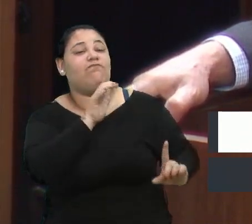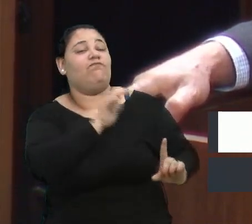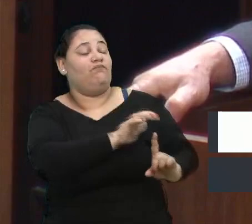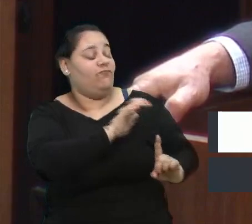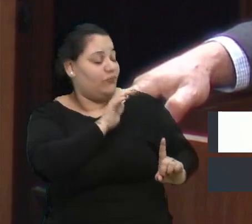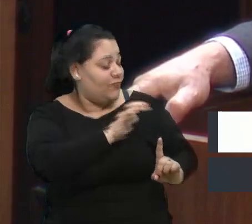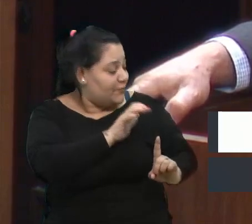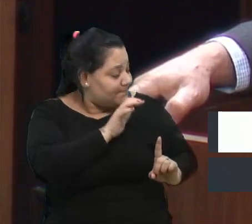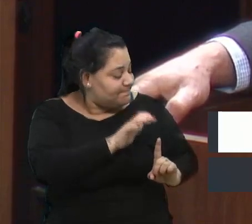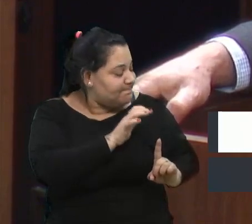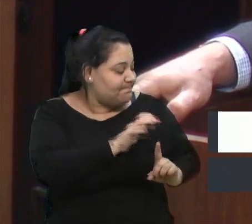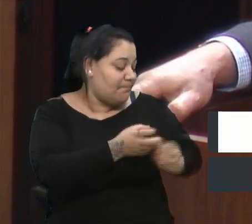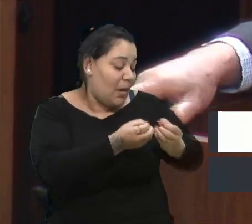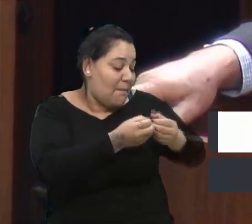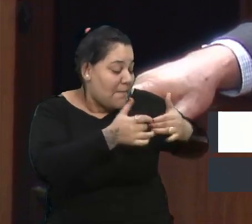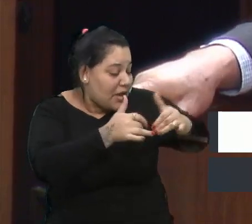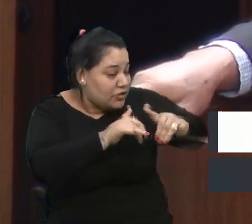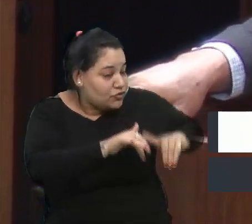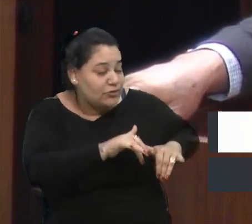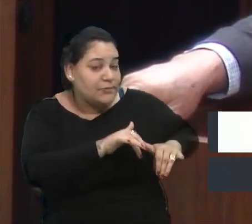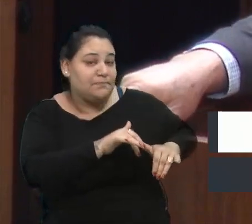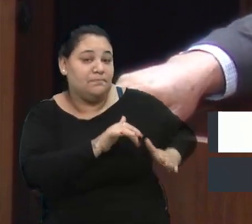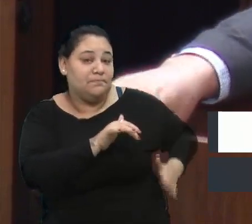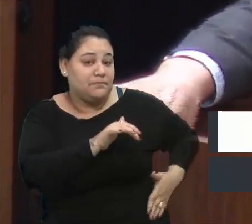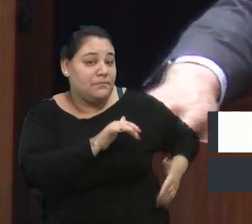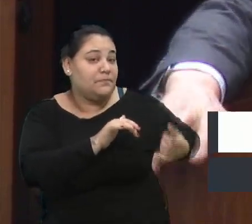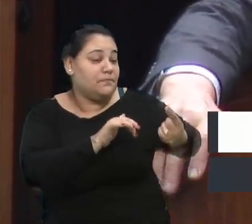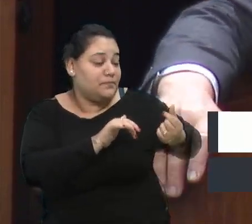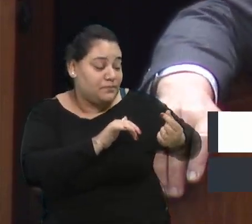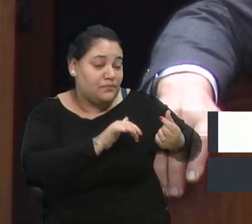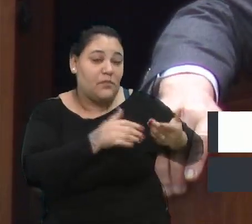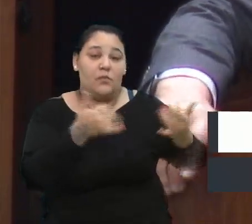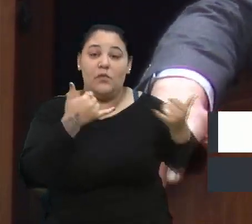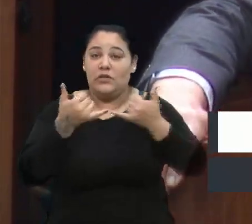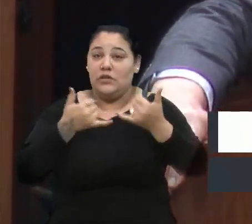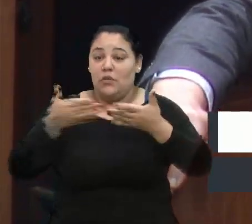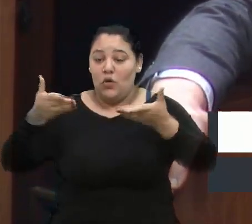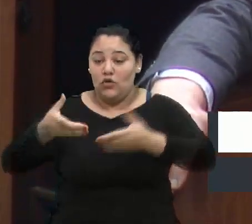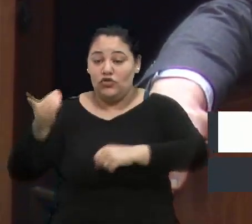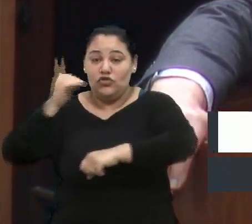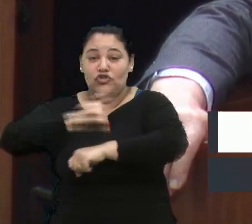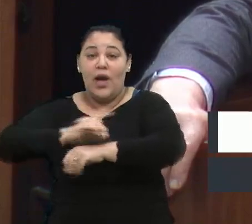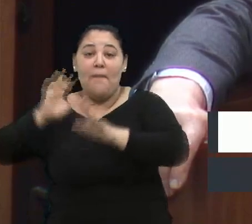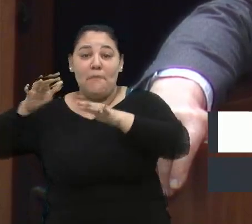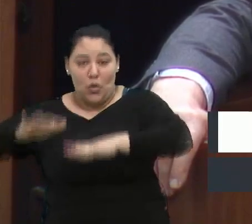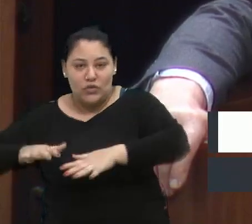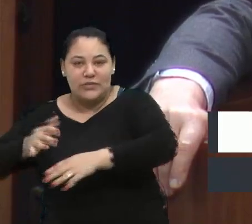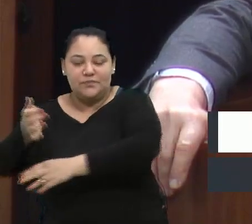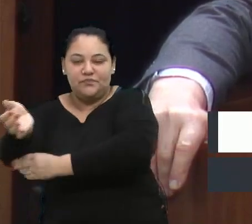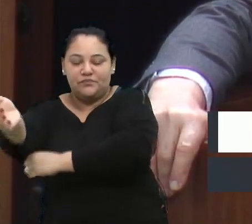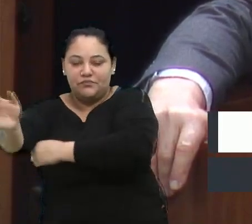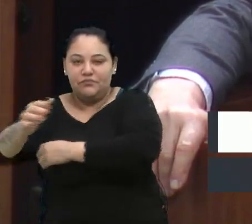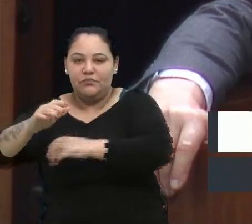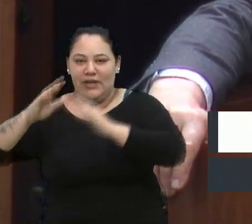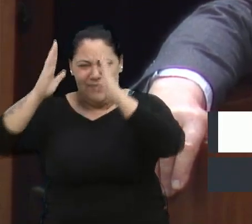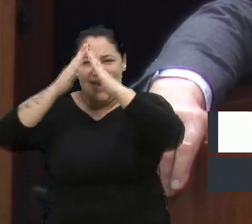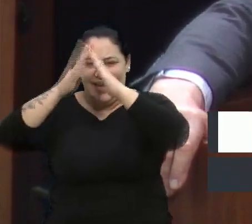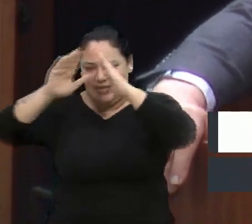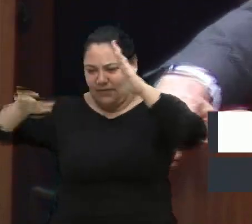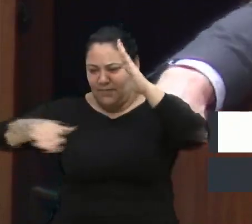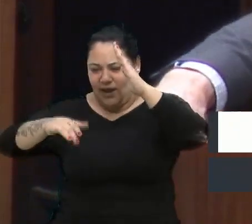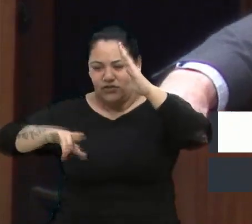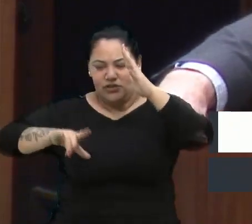no consumidor, na oferta. Hoje é o dia da oferta, embaixo da minha casa, vereador presidente D'Ambrosio,